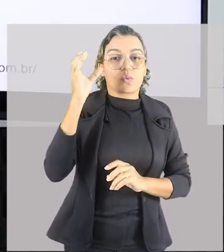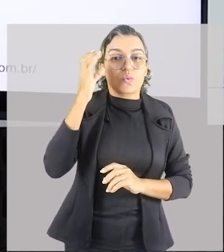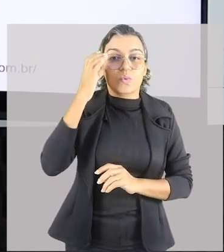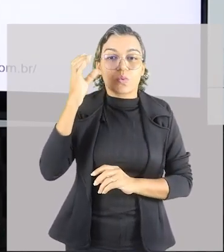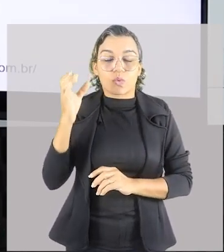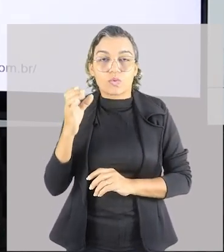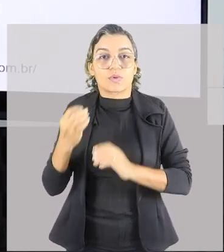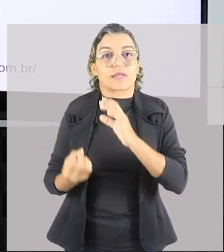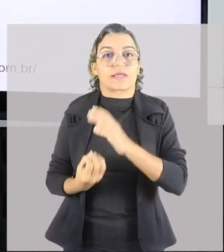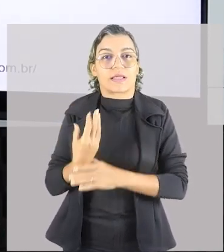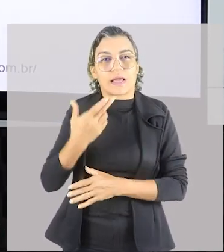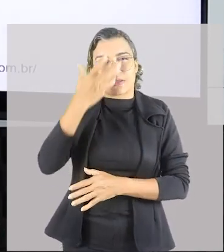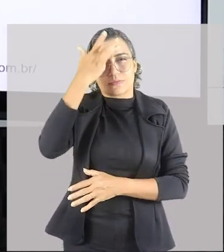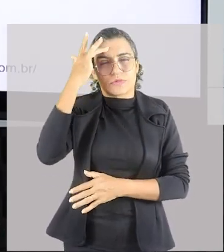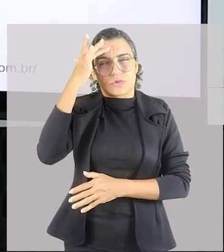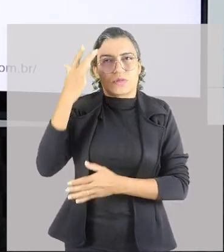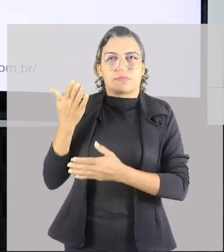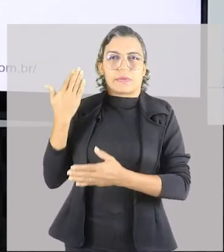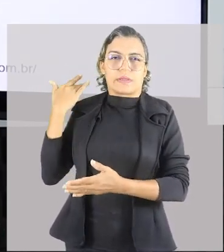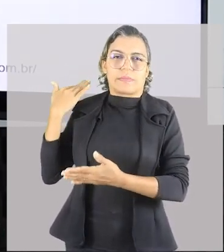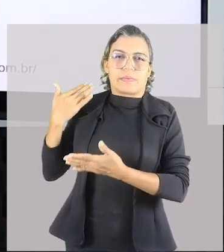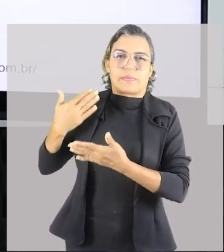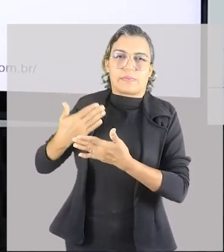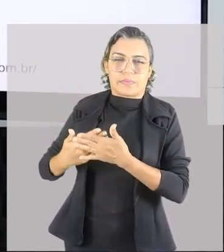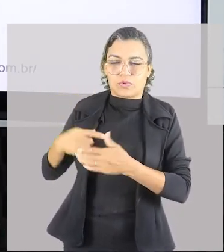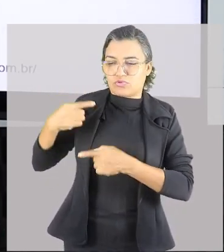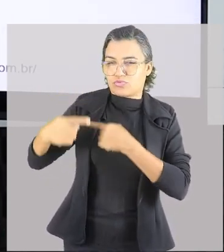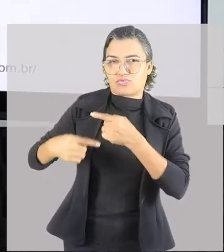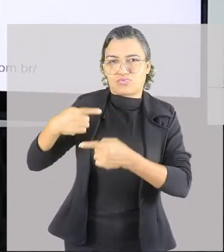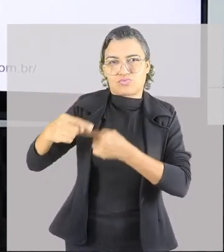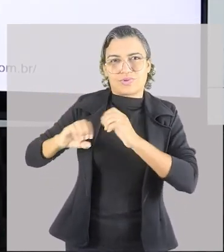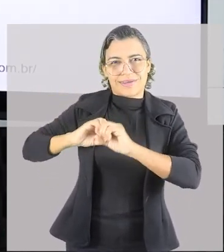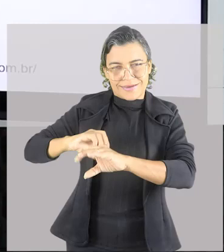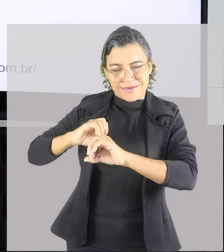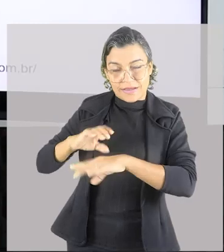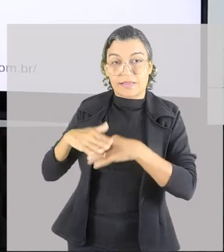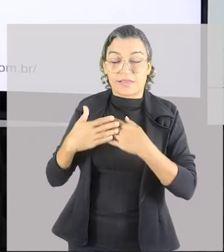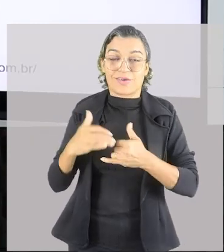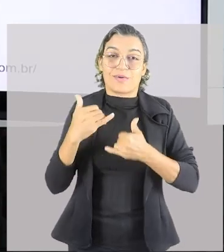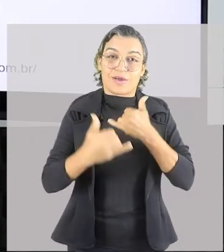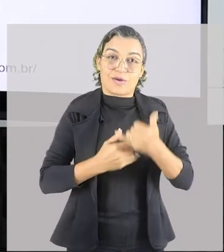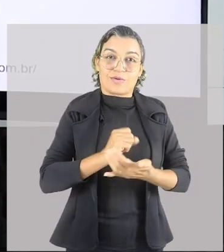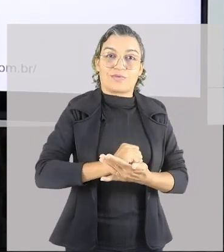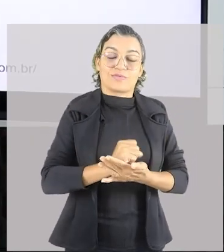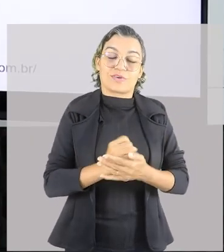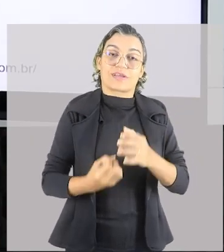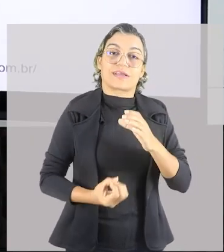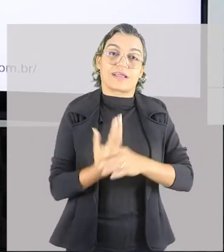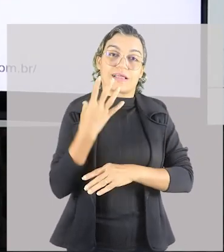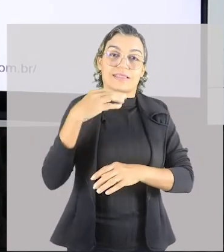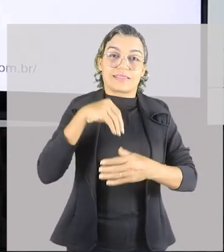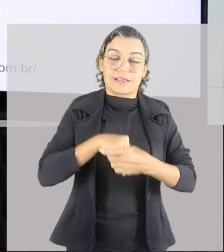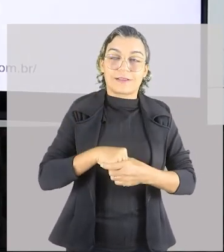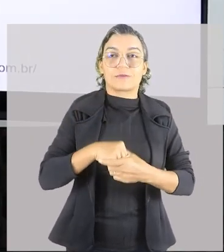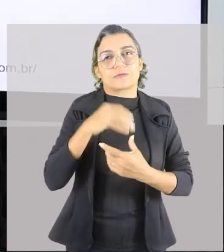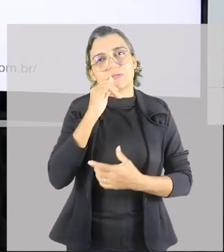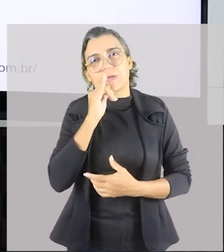criados pelas pessoas ao longo do tempo e passados de geração a geração. São aqueles jogos que são criados dentro